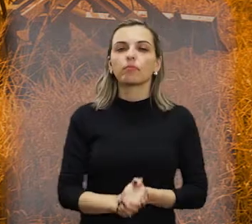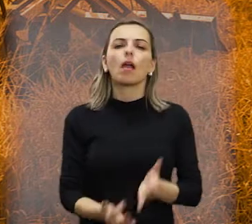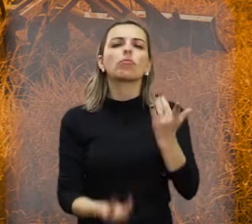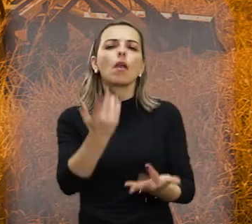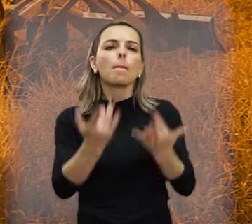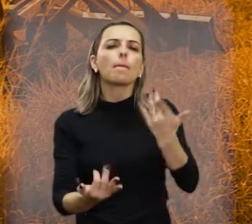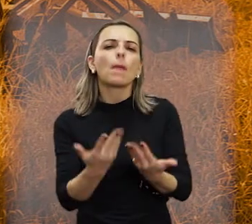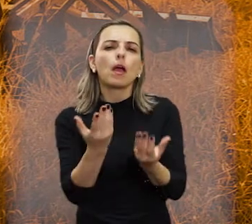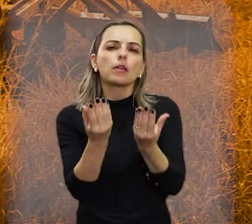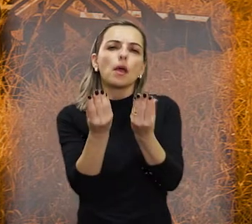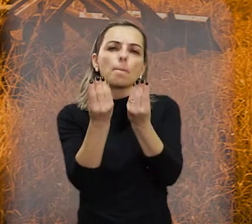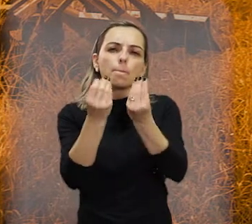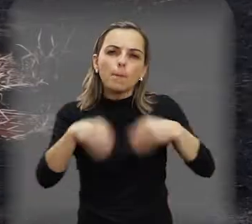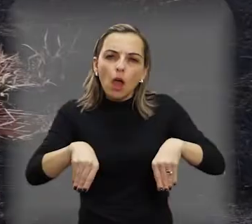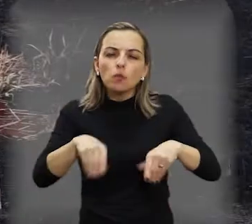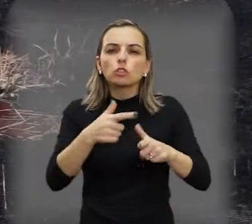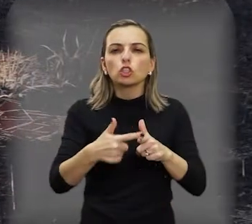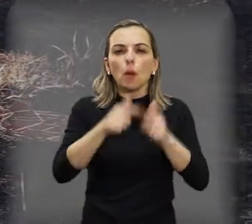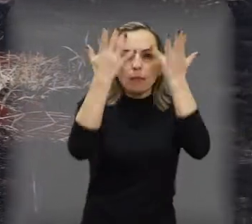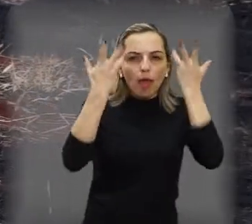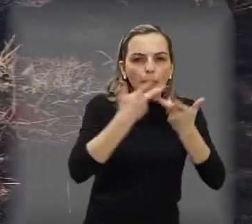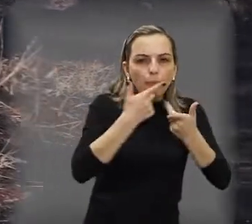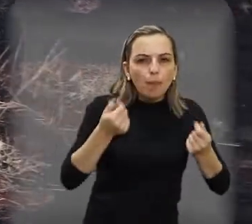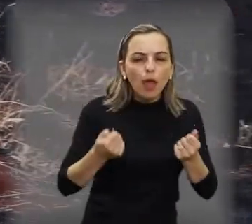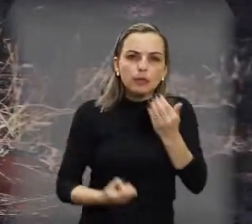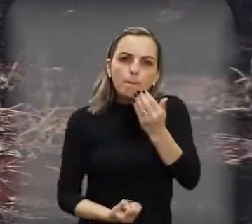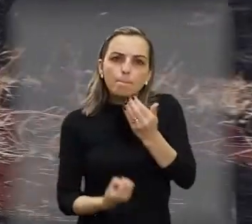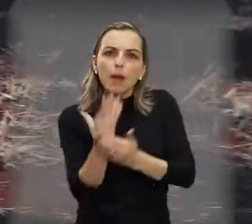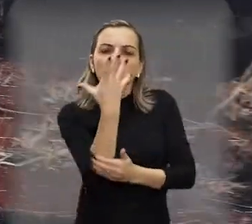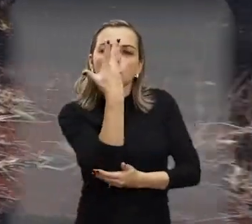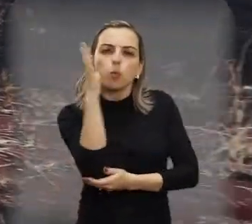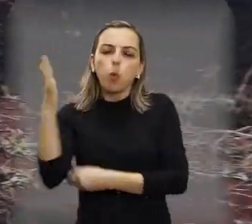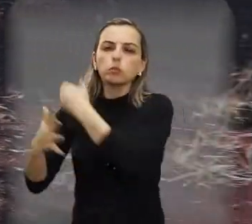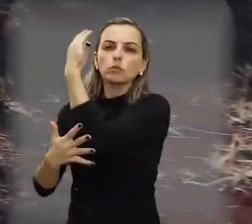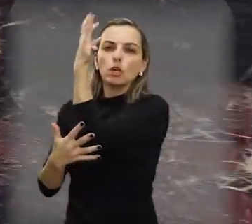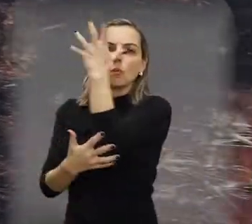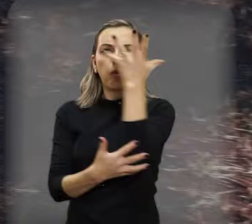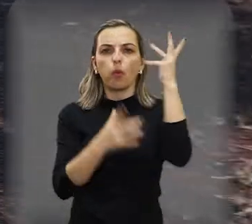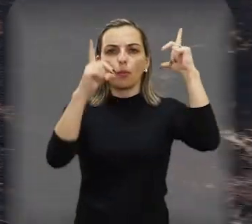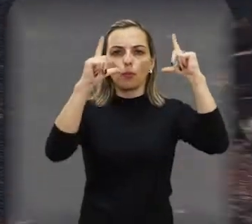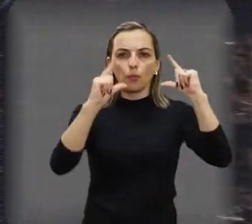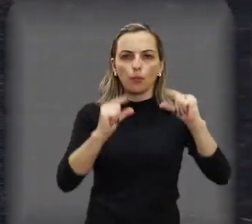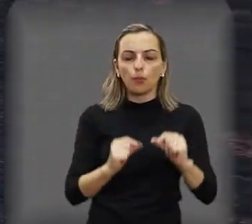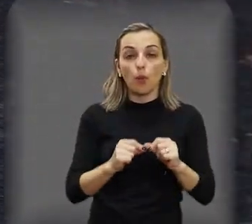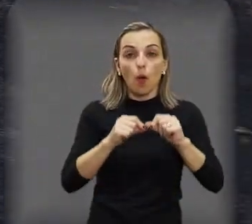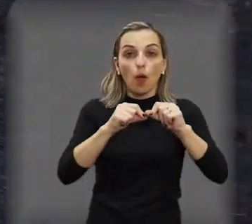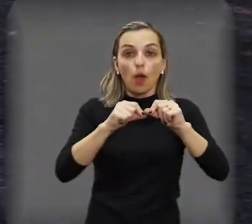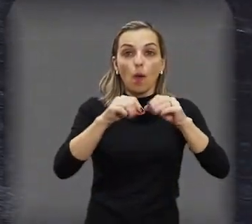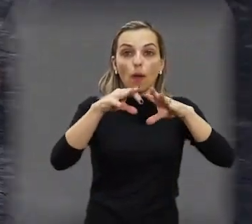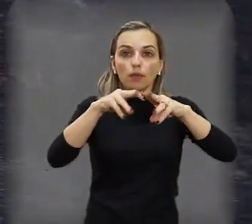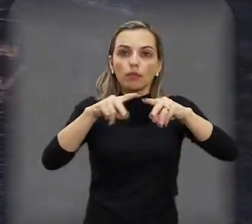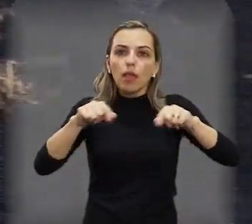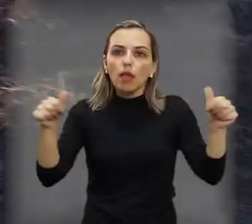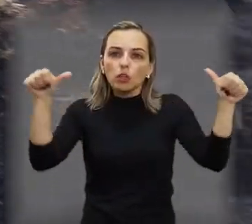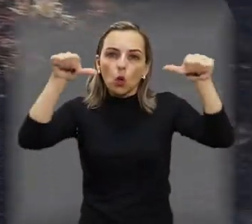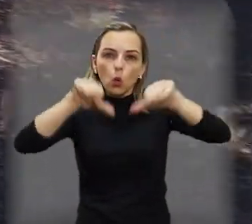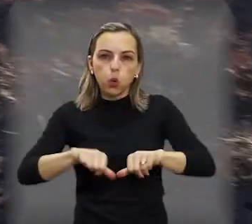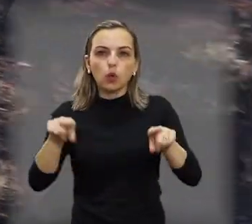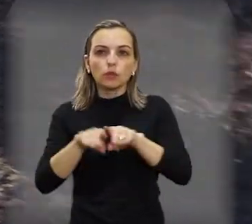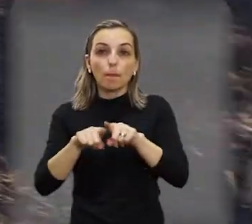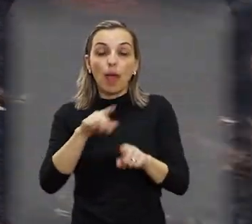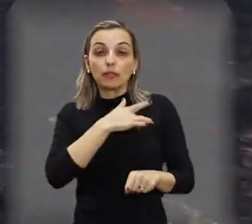Todas as denúncias são anônimas. As queimadas causam sérios prejuízos à fauna, à flora, reduzem a cobertura